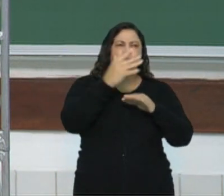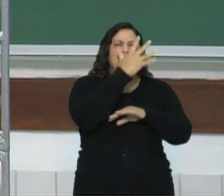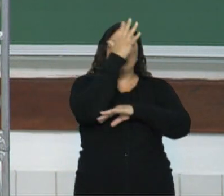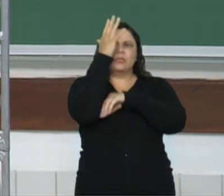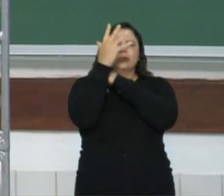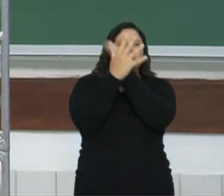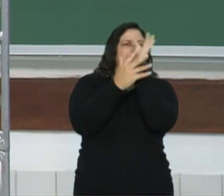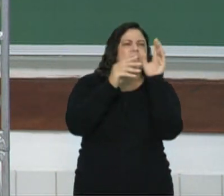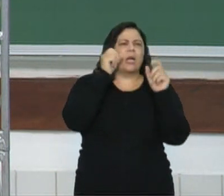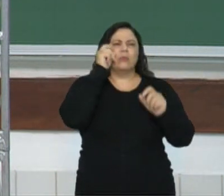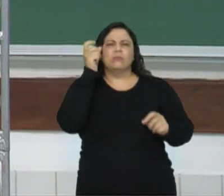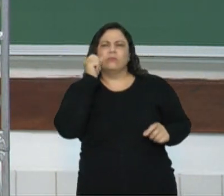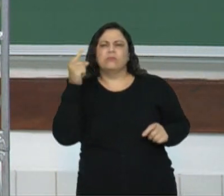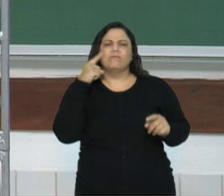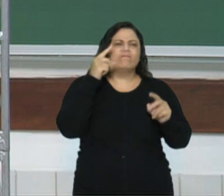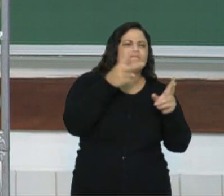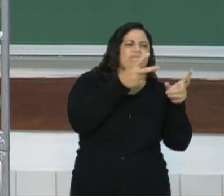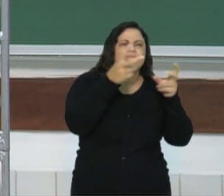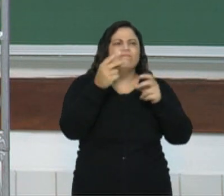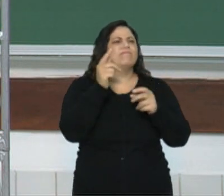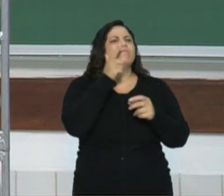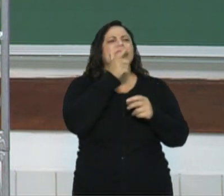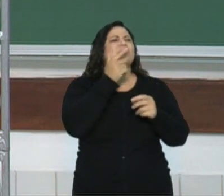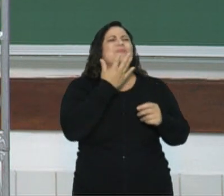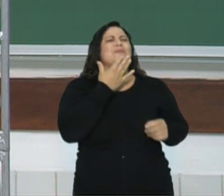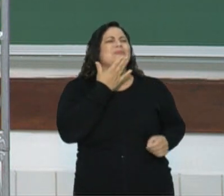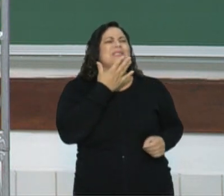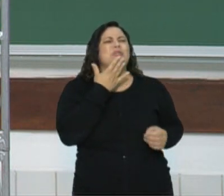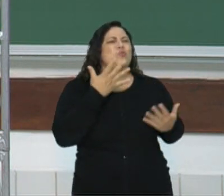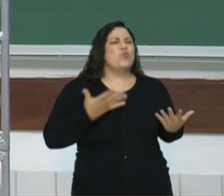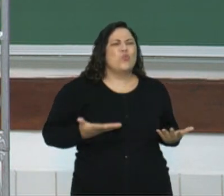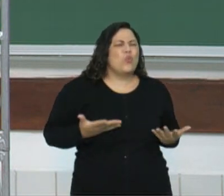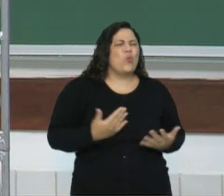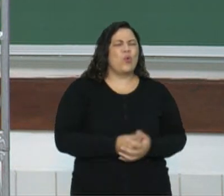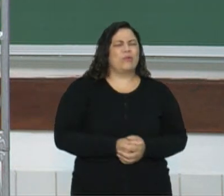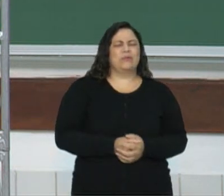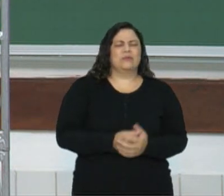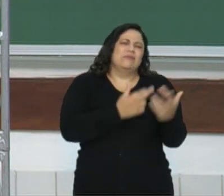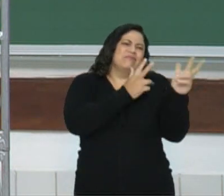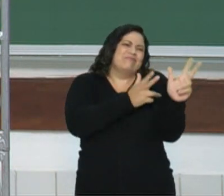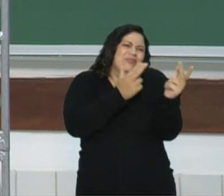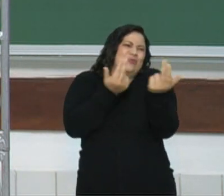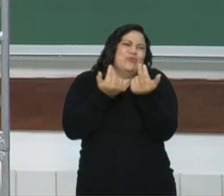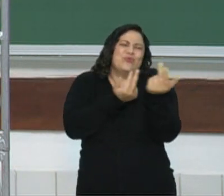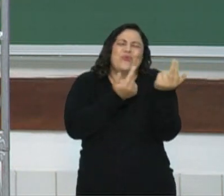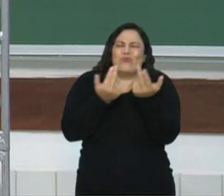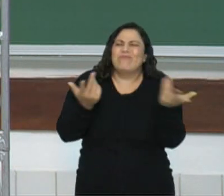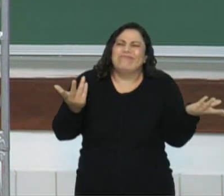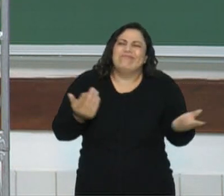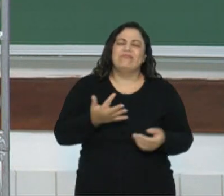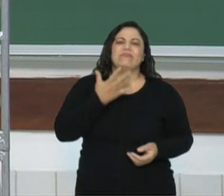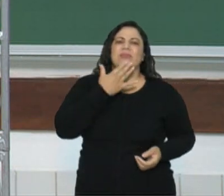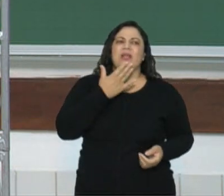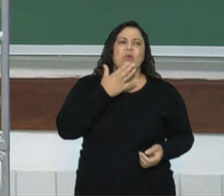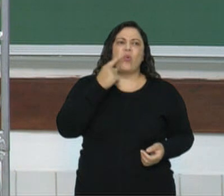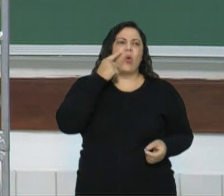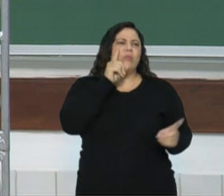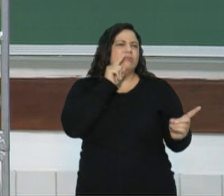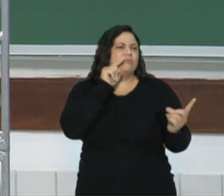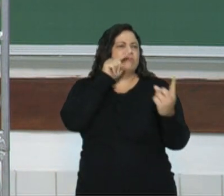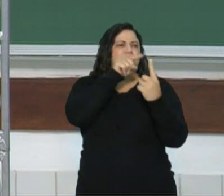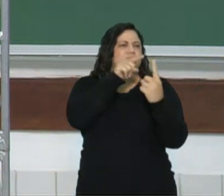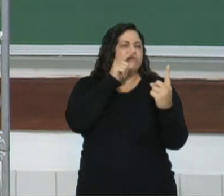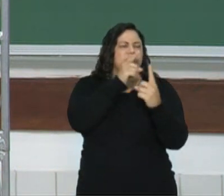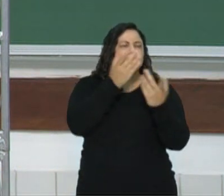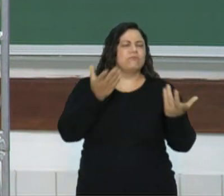andando, você não consegue saber de que cor é aquele gato. Daí o ditado dizer à noite os gatos são pardos, porque simplesmente você não consegue ver a